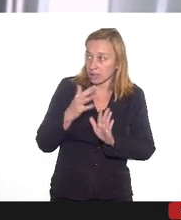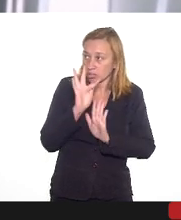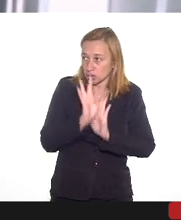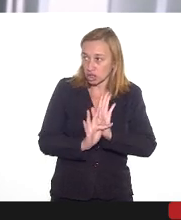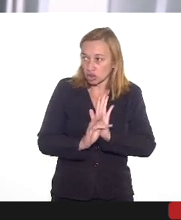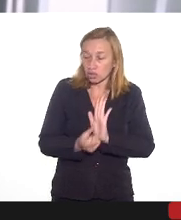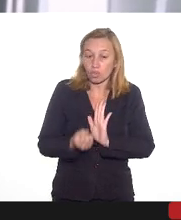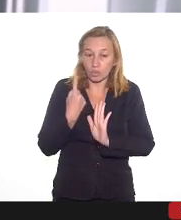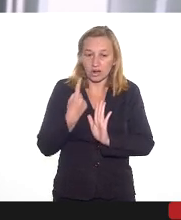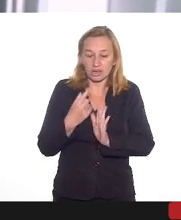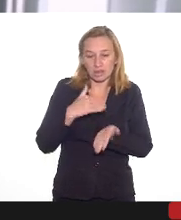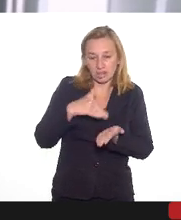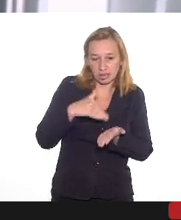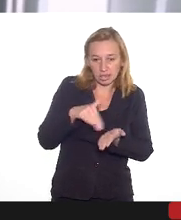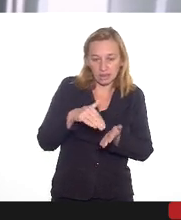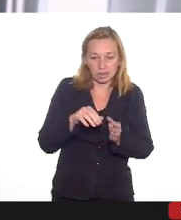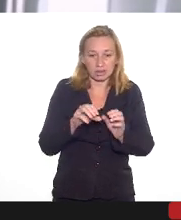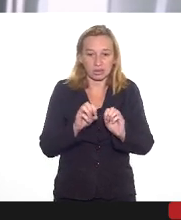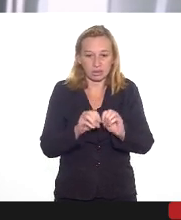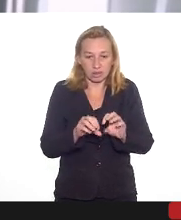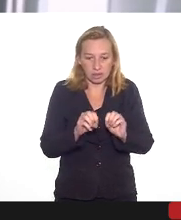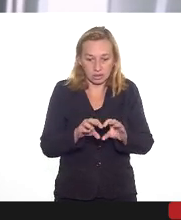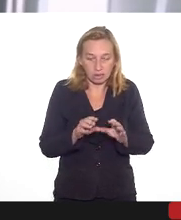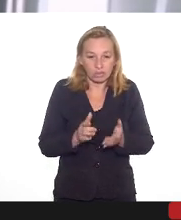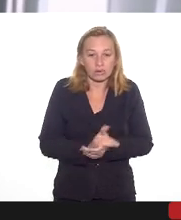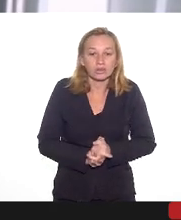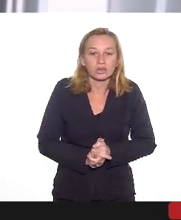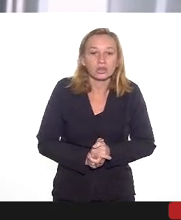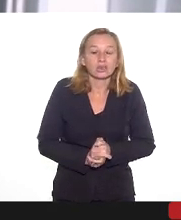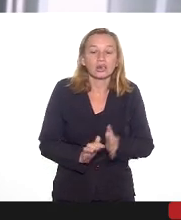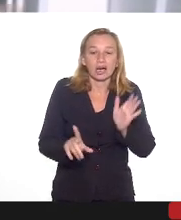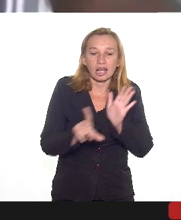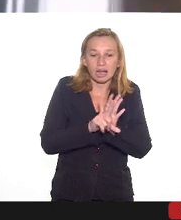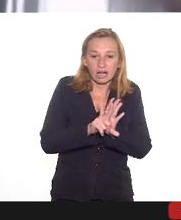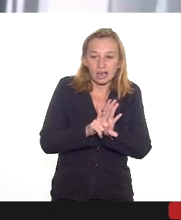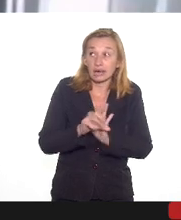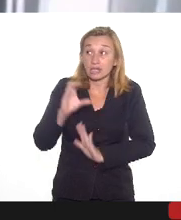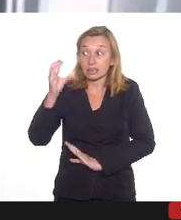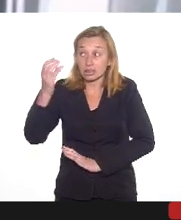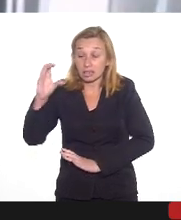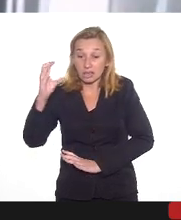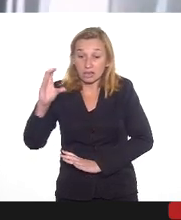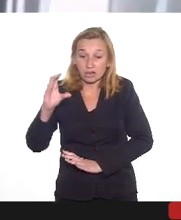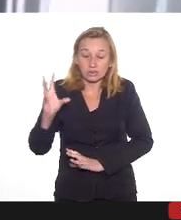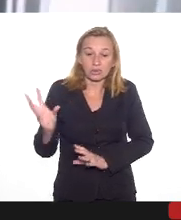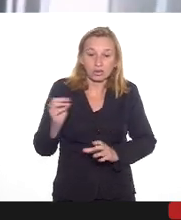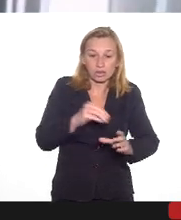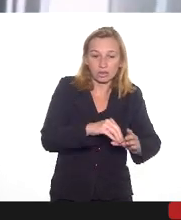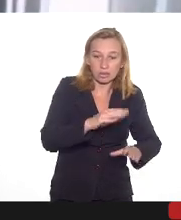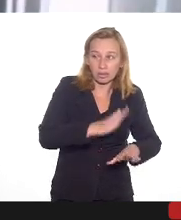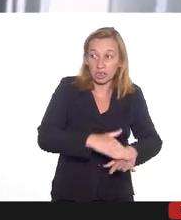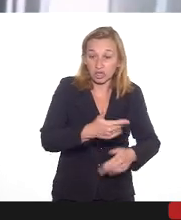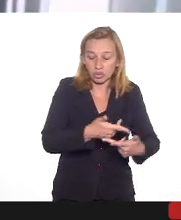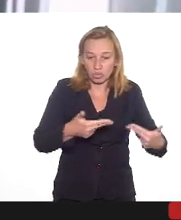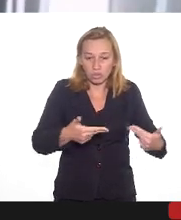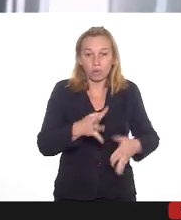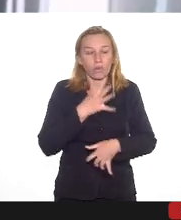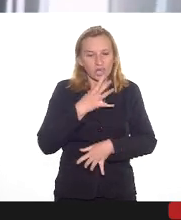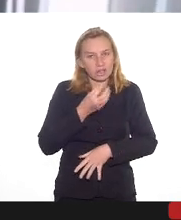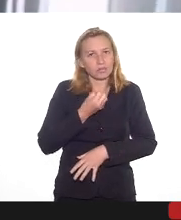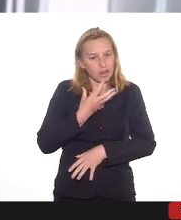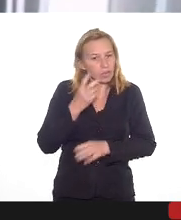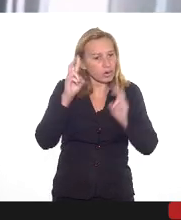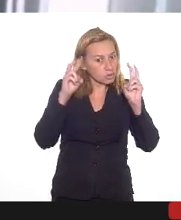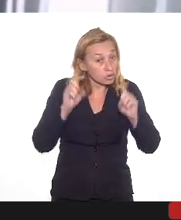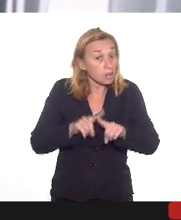ex-secretário de Educação, tiramos proveito da lei em vigor em Niterói, introduzimos outros elementos, enfim, então conhecemos bem a matéria,